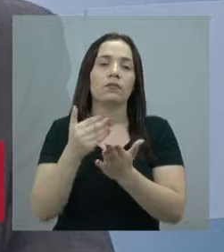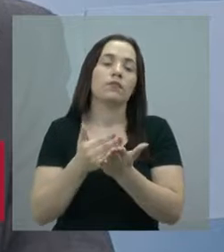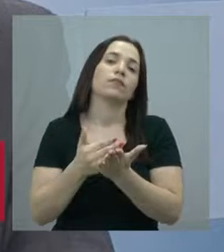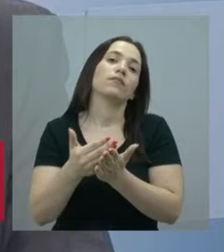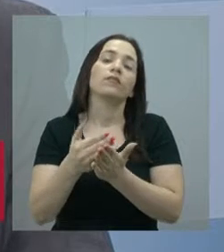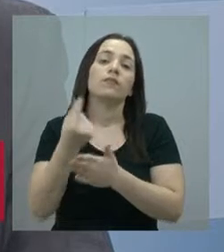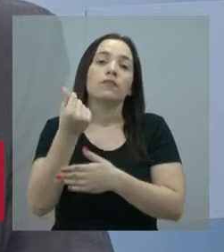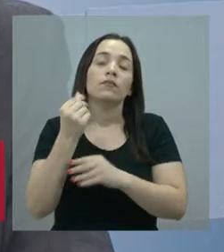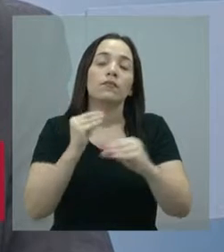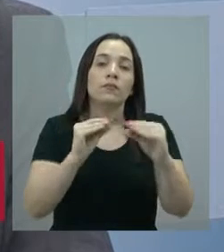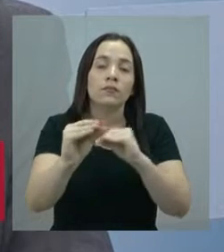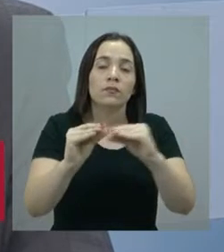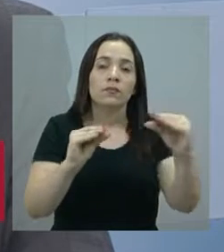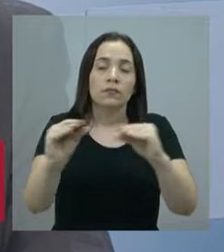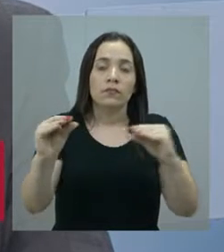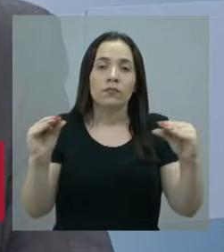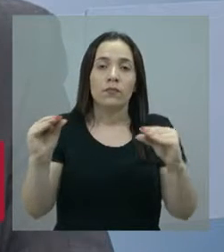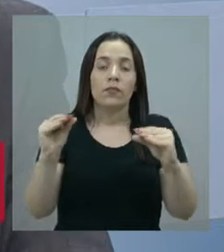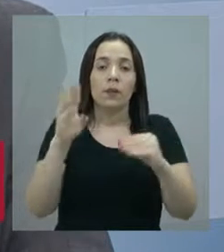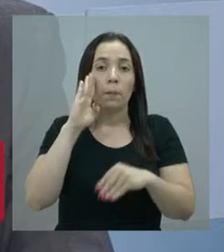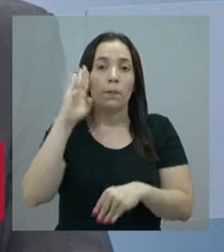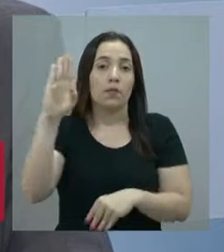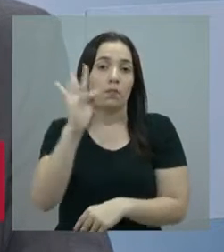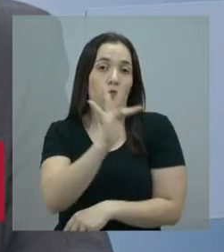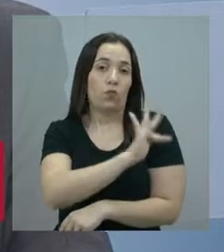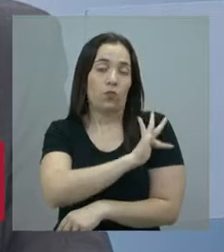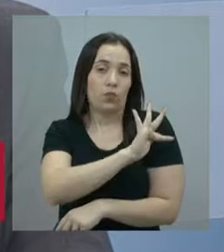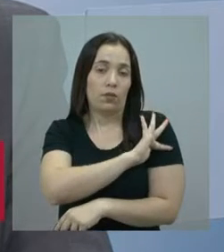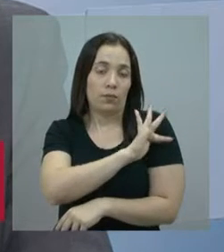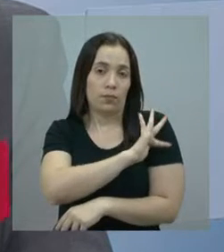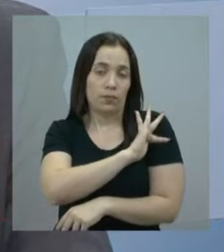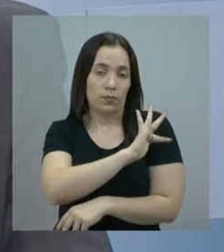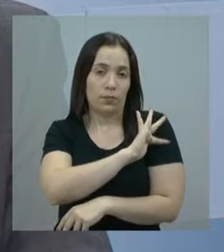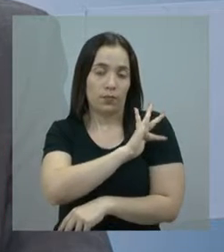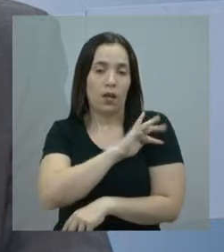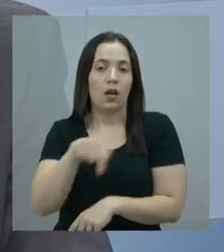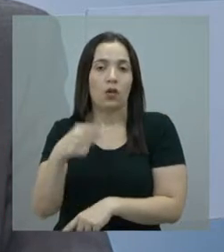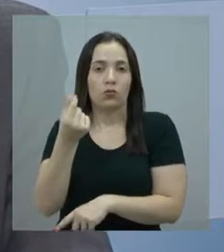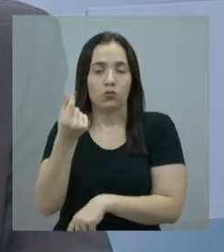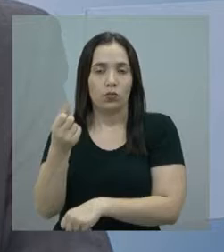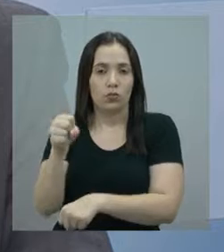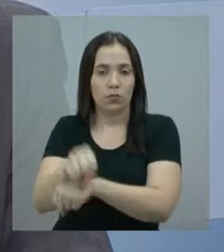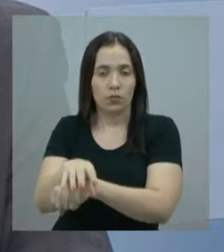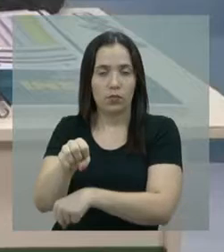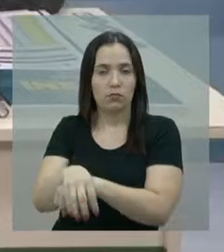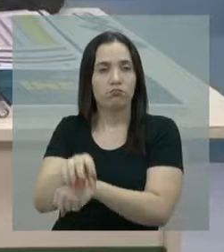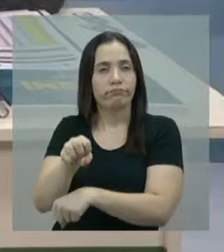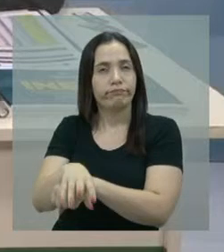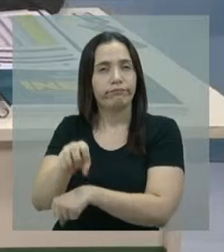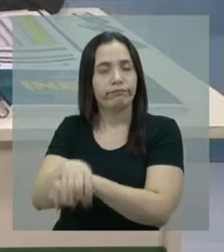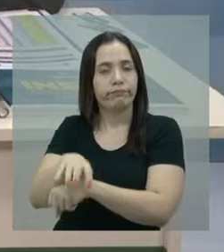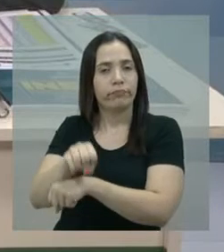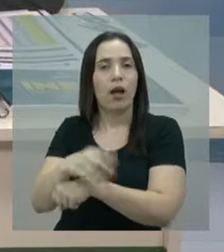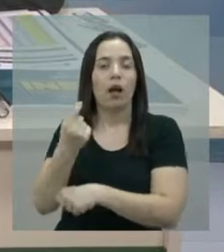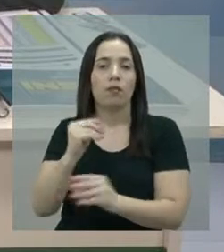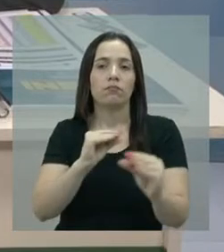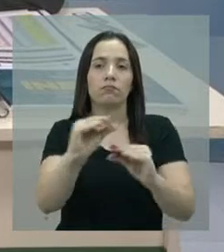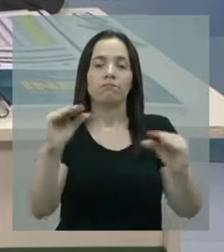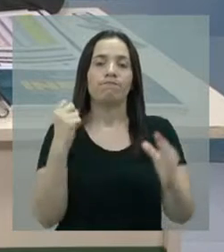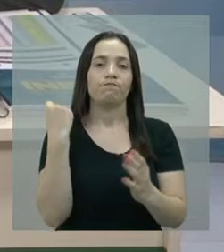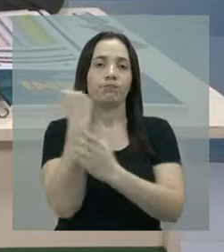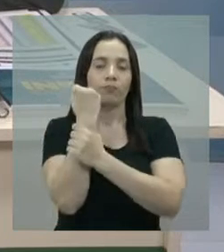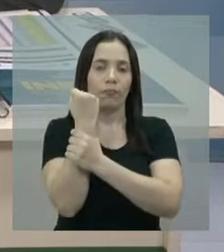o financiamento do ensino fundamental. É o fundo criado para fazer o financiamento do ensino fundamental. Para